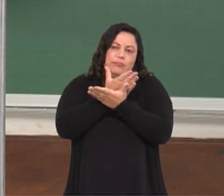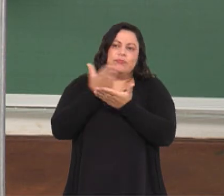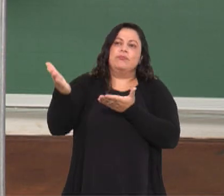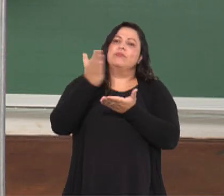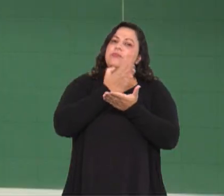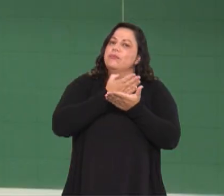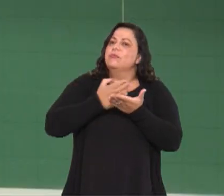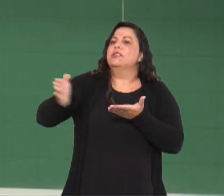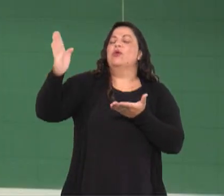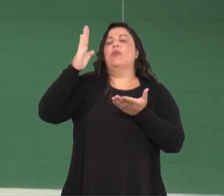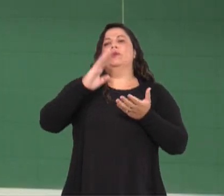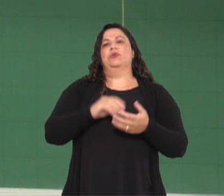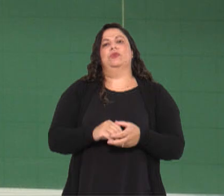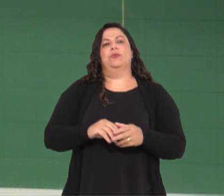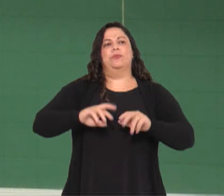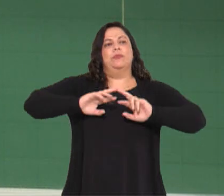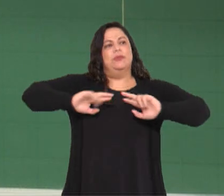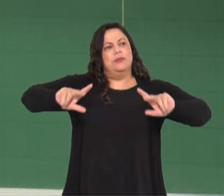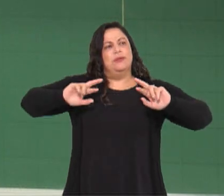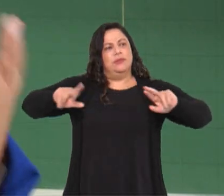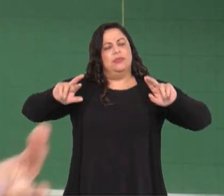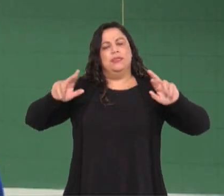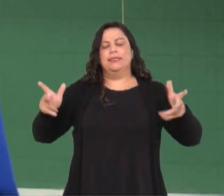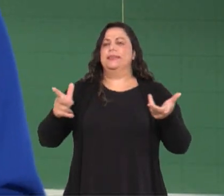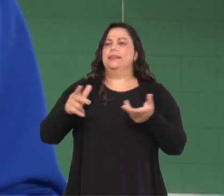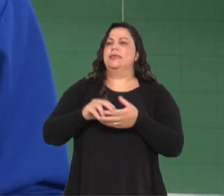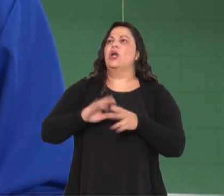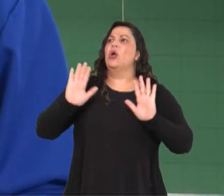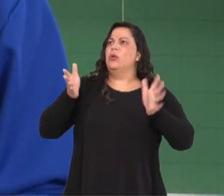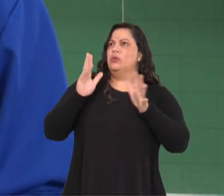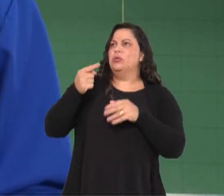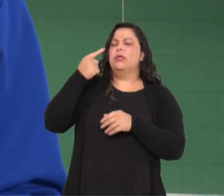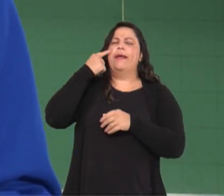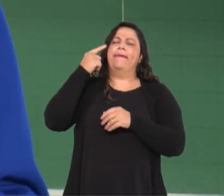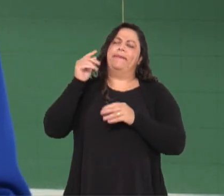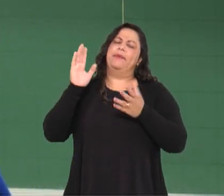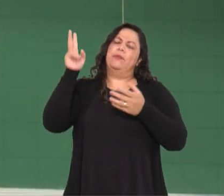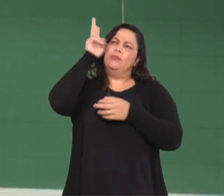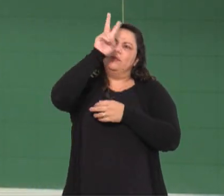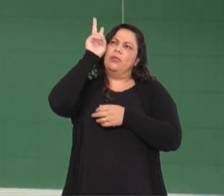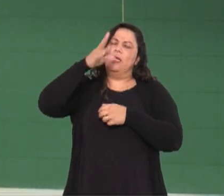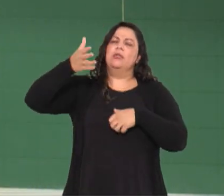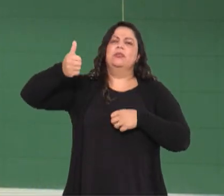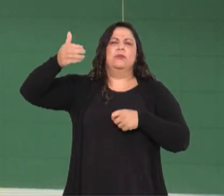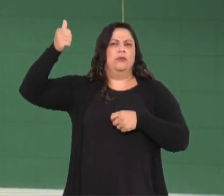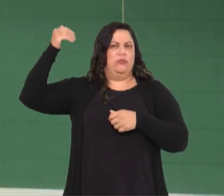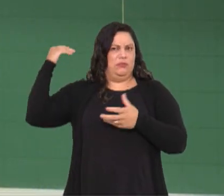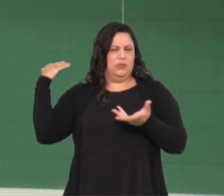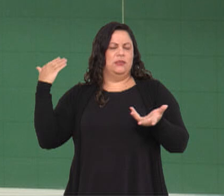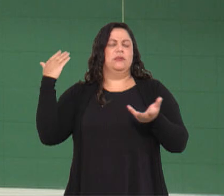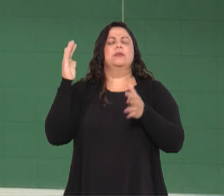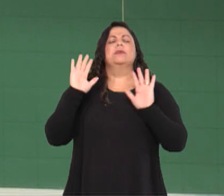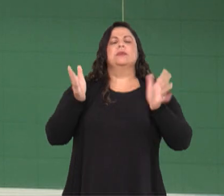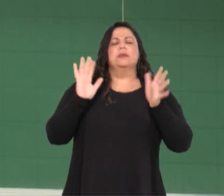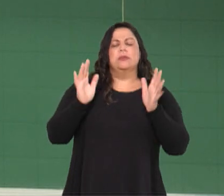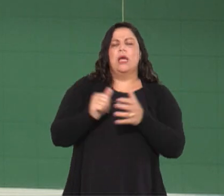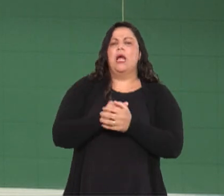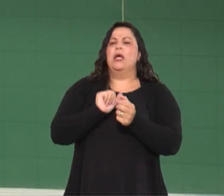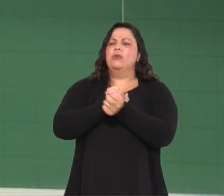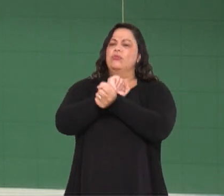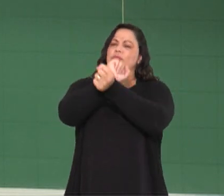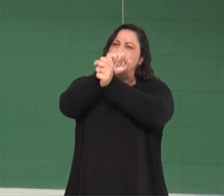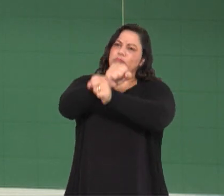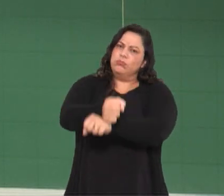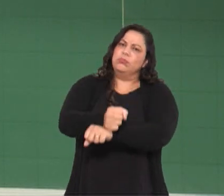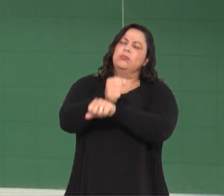aí foram as bandeiras, as entradas, né? Que nós vimos lá na história, e o aprisionamento dos índios,